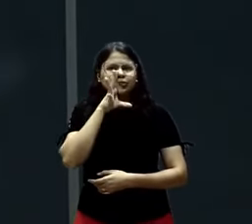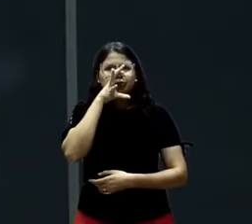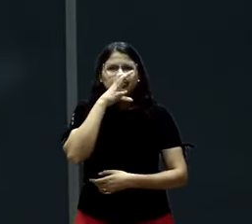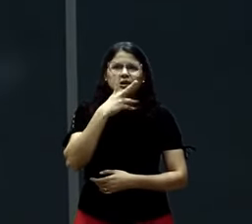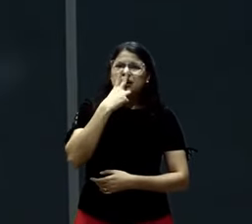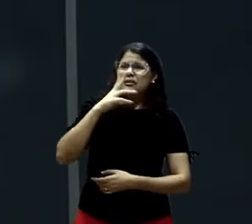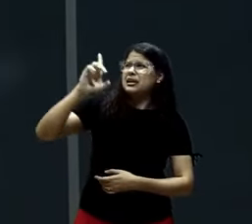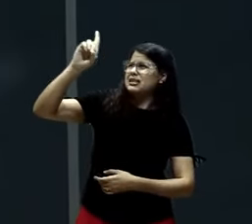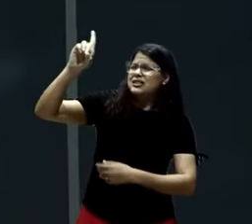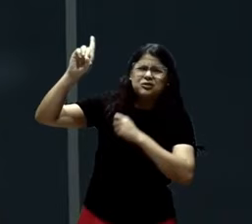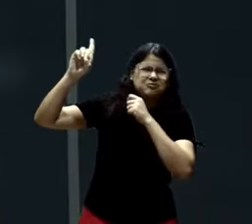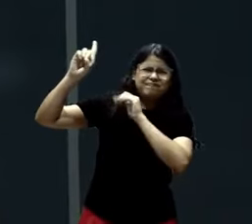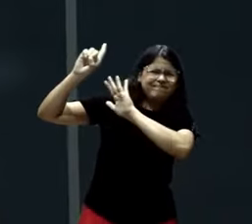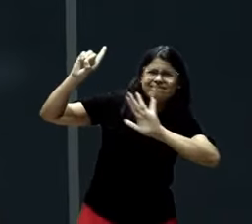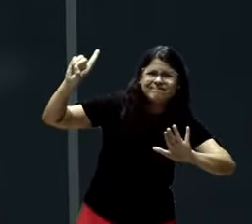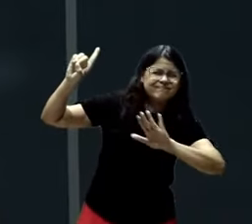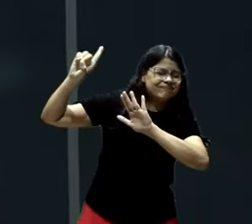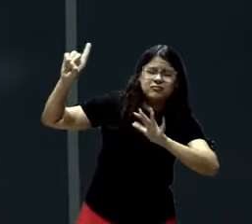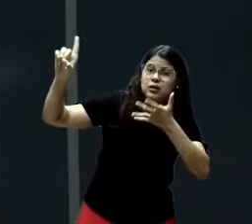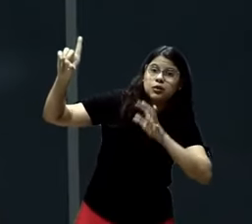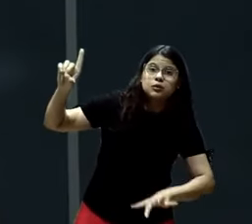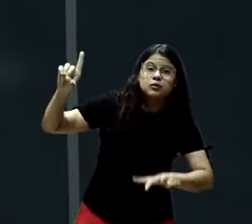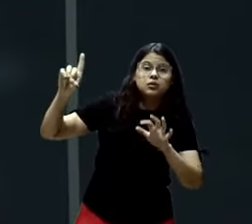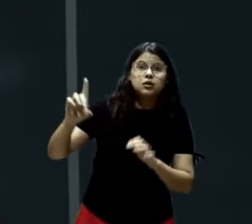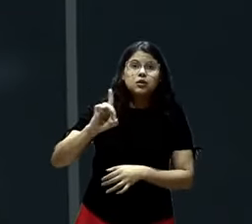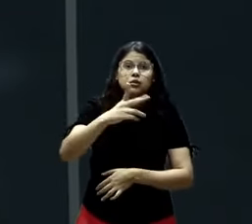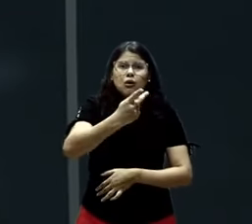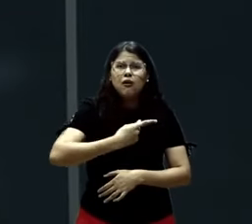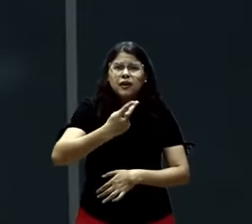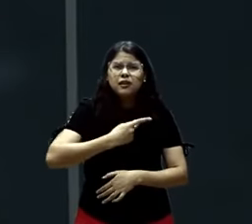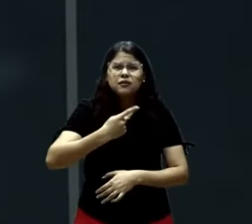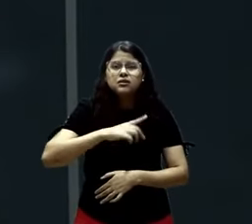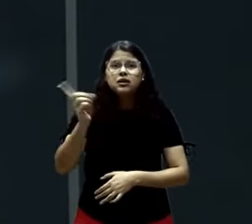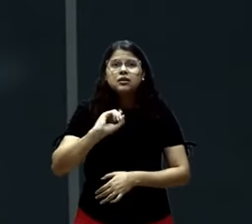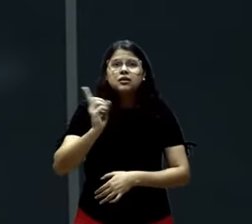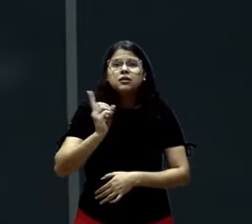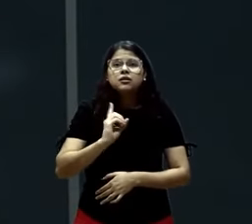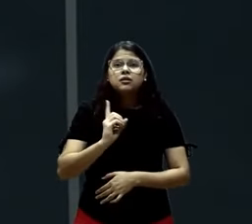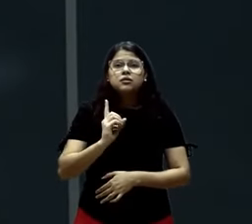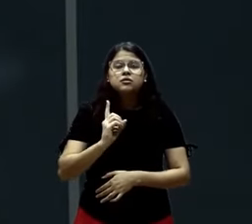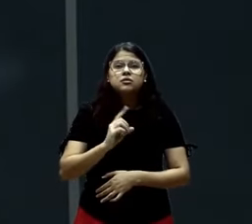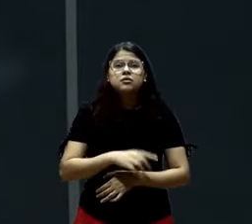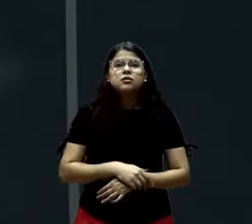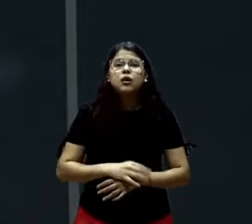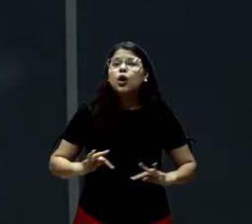vontade de Deus? E não somente eu e você, essa geração, a geração que passou, não.